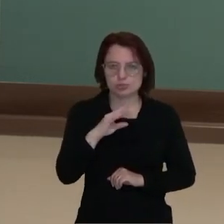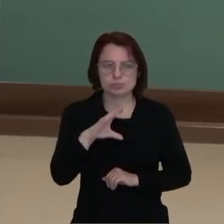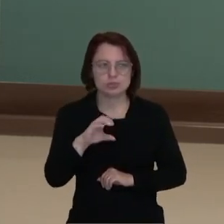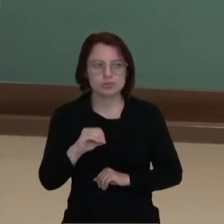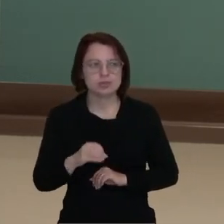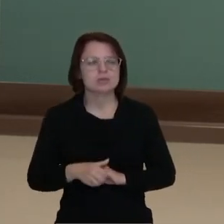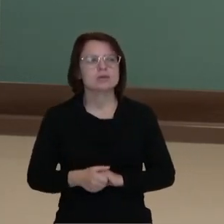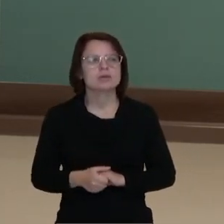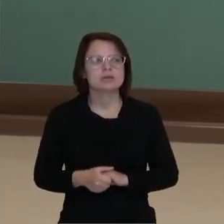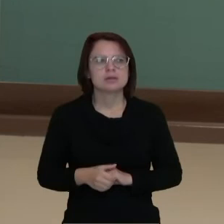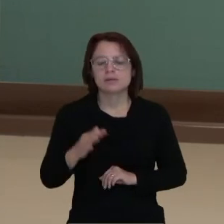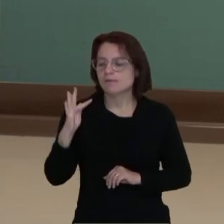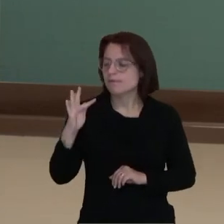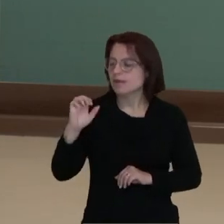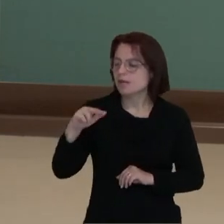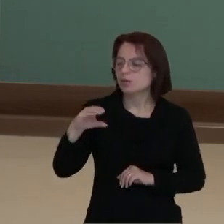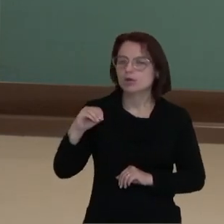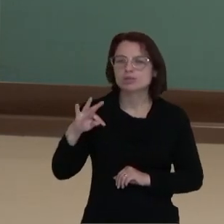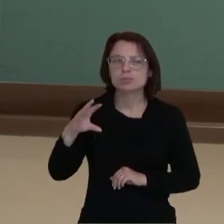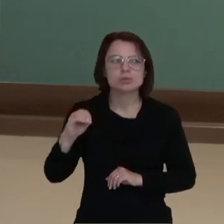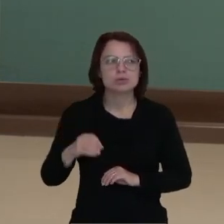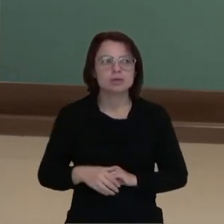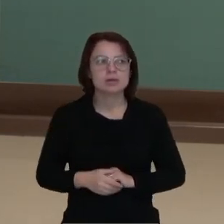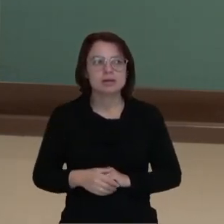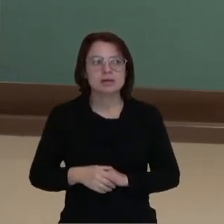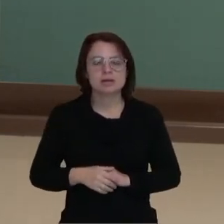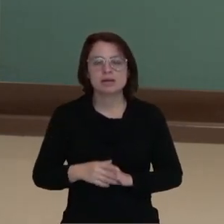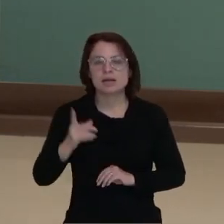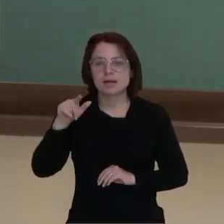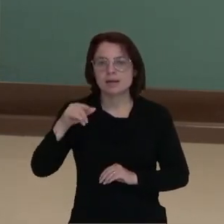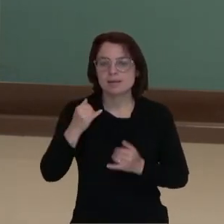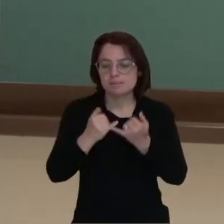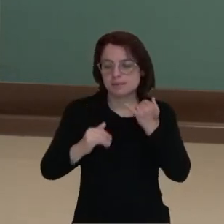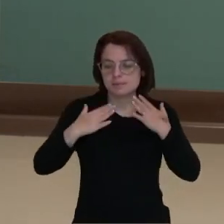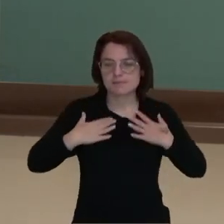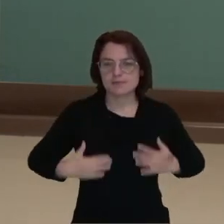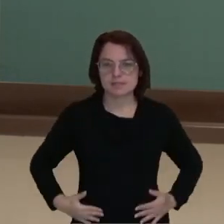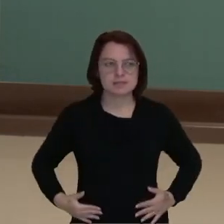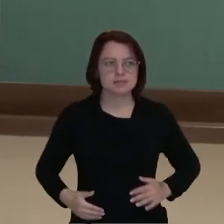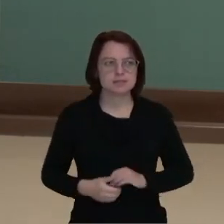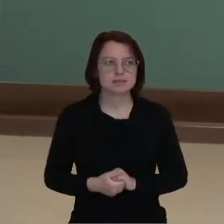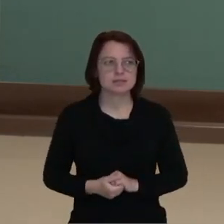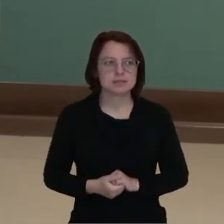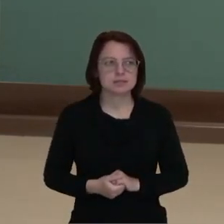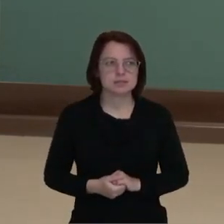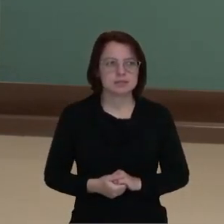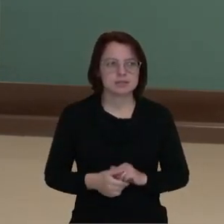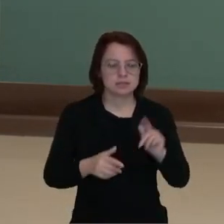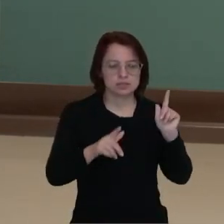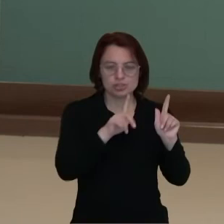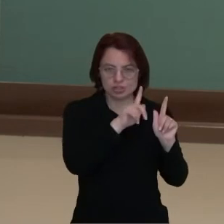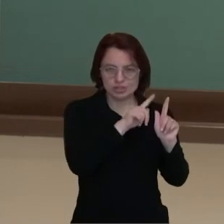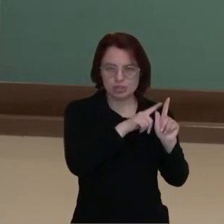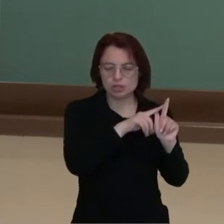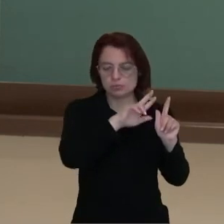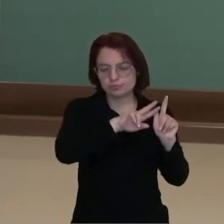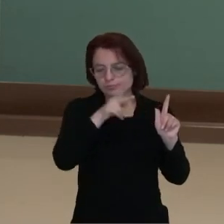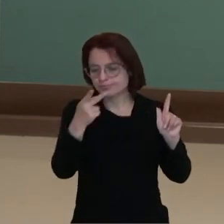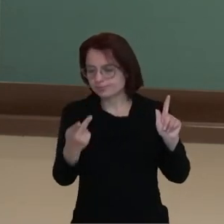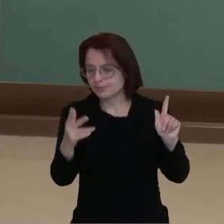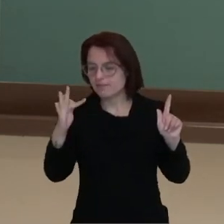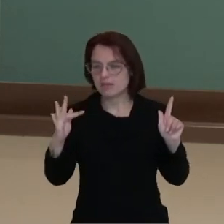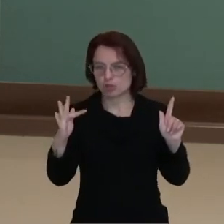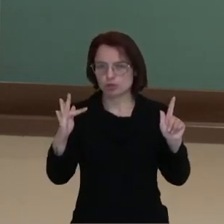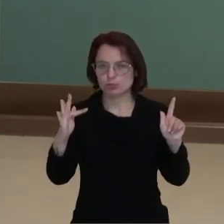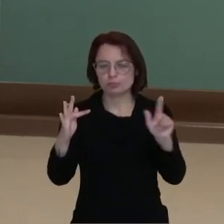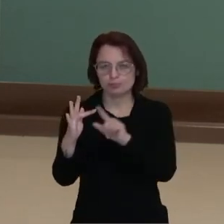genéticas. O fenótipo são as características físicas. Então, um genótipo vai dar uma característica, um